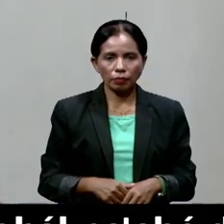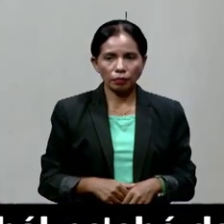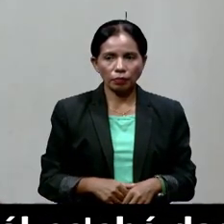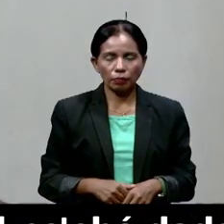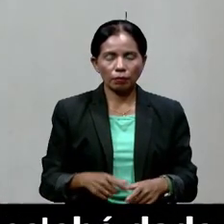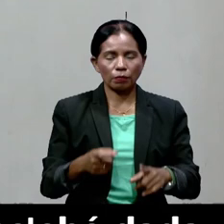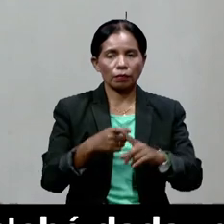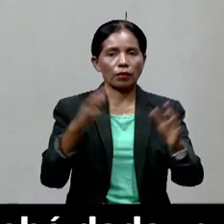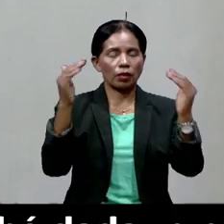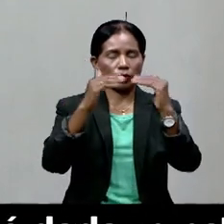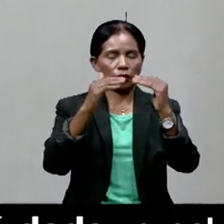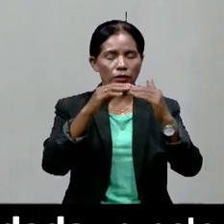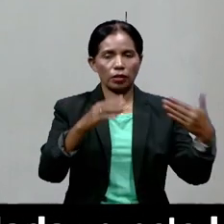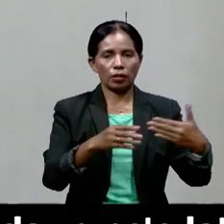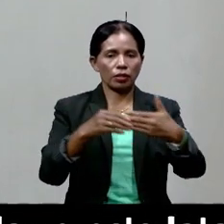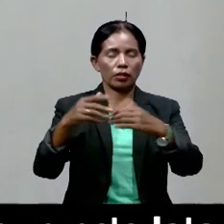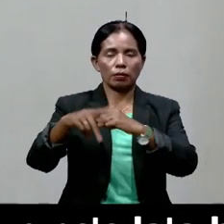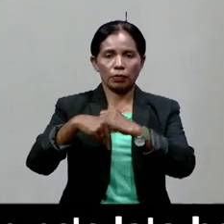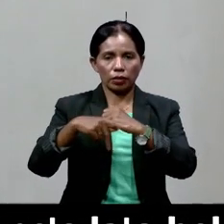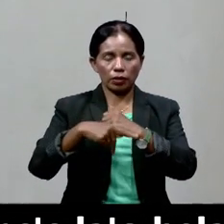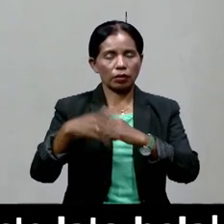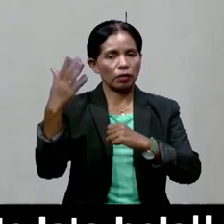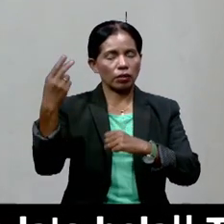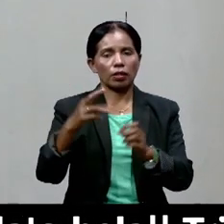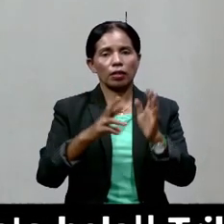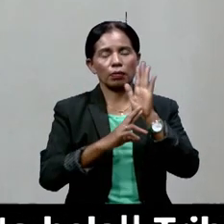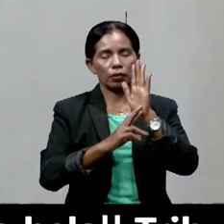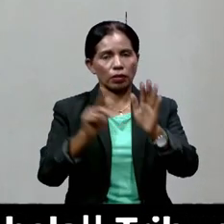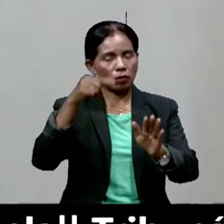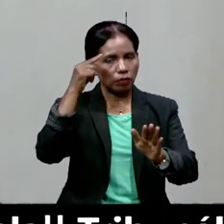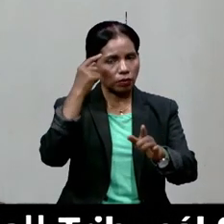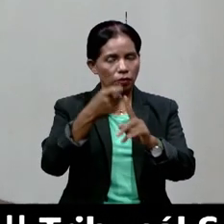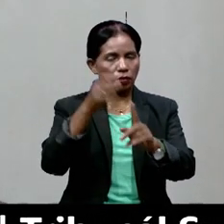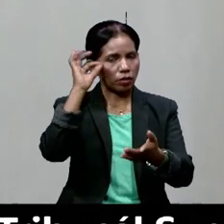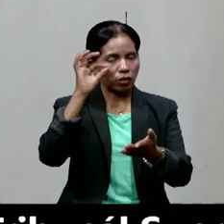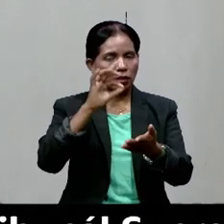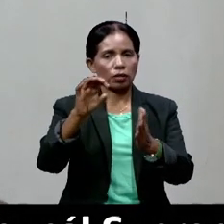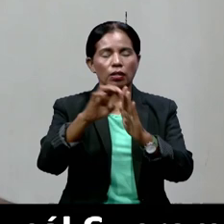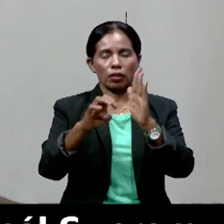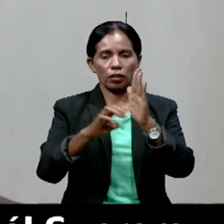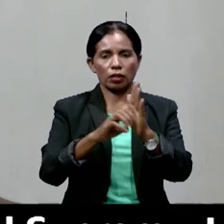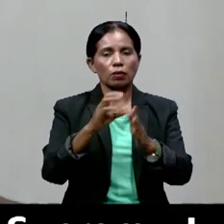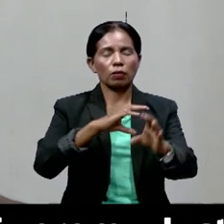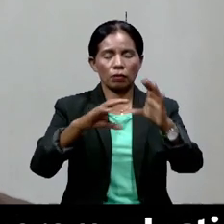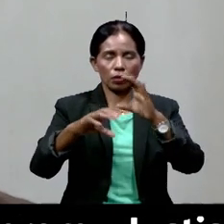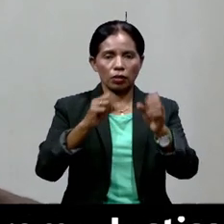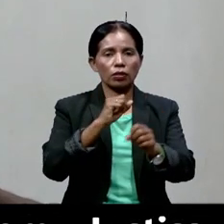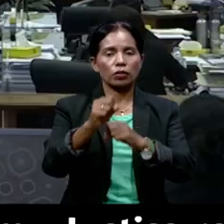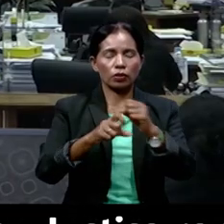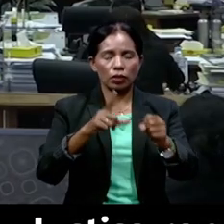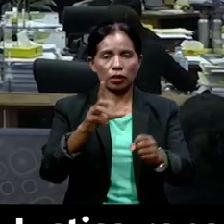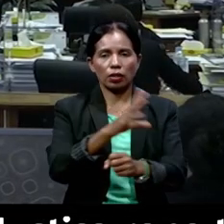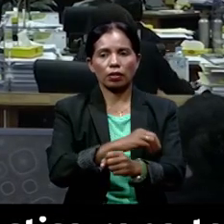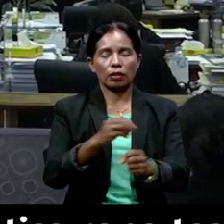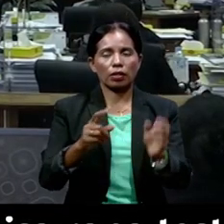Le Russi encontro líder bancada e a quinta né representante do governo Le Russi, secretário de Estado de Comunicação Social, atou verbalmente